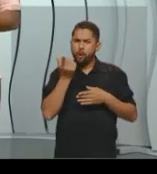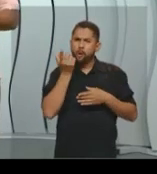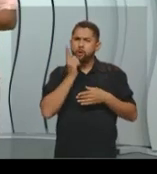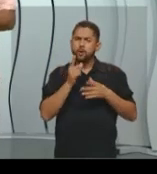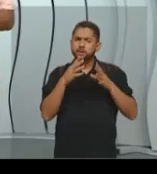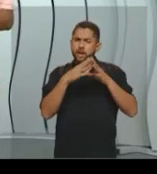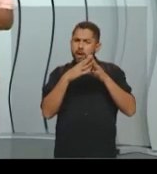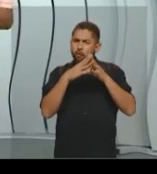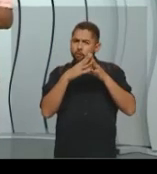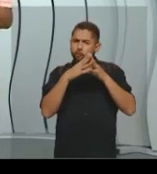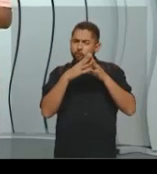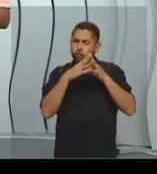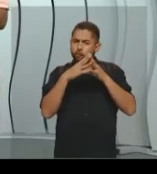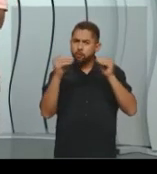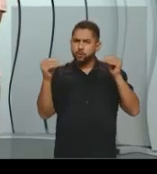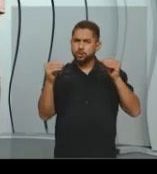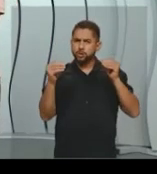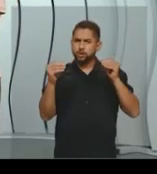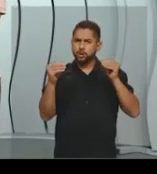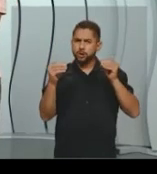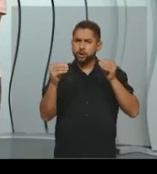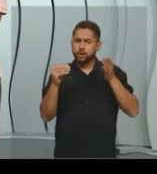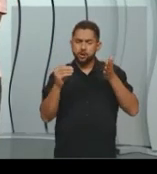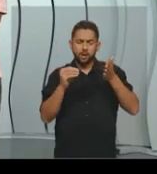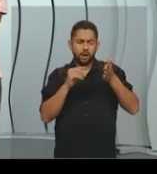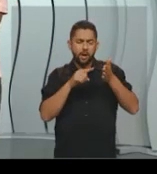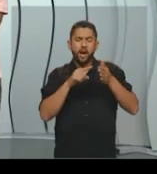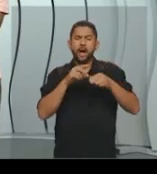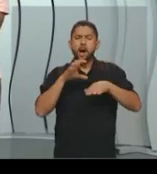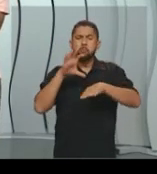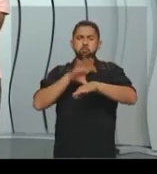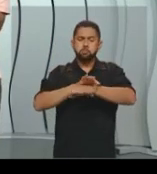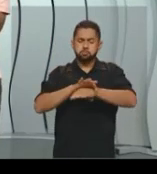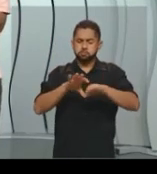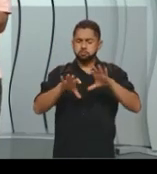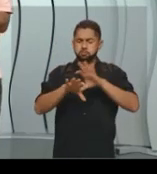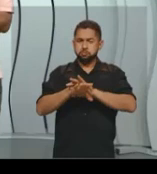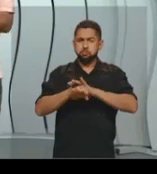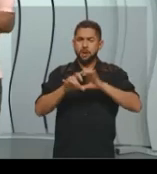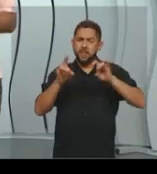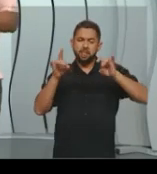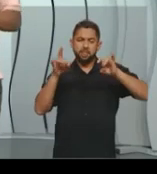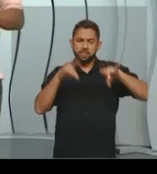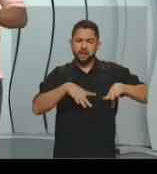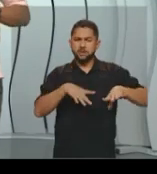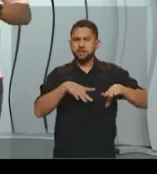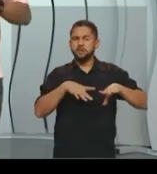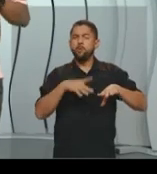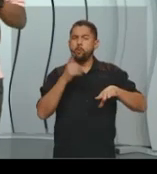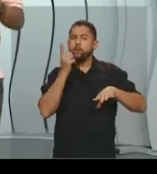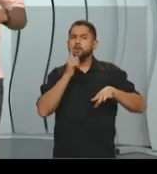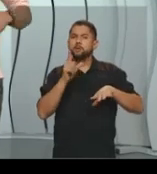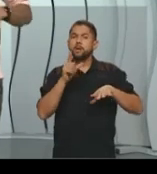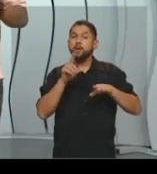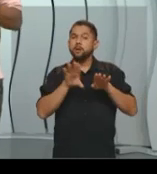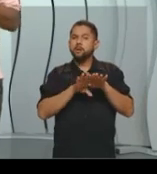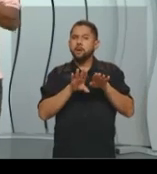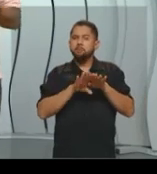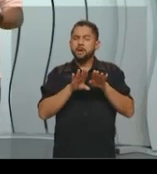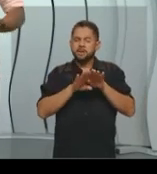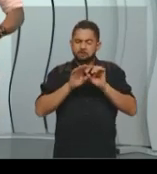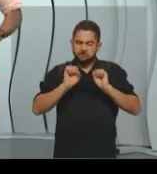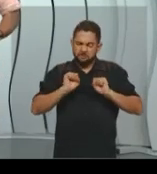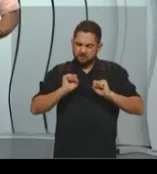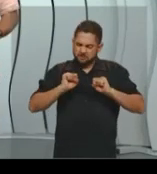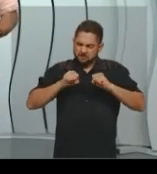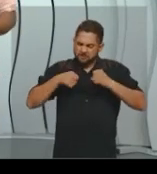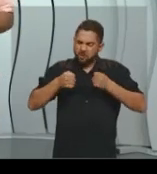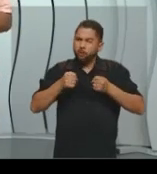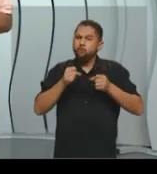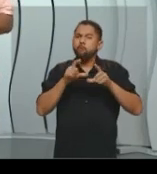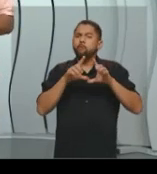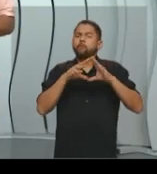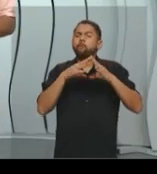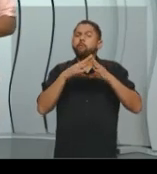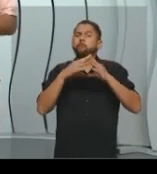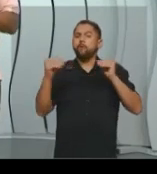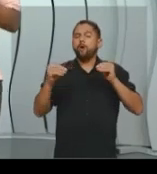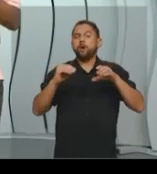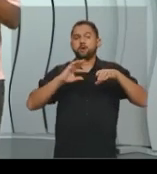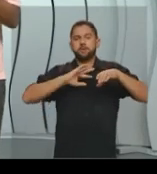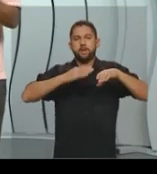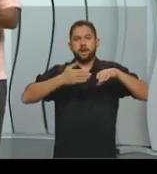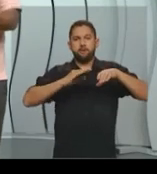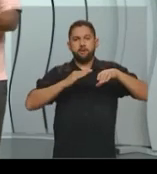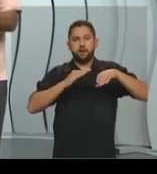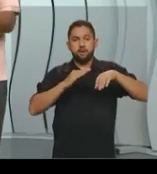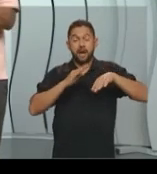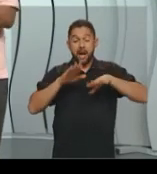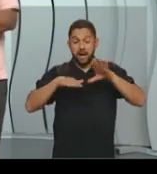desvencilhar das correntes que o prendia na caverna e consegue, com muito esforço, sair da caverna. No primeiro momento, ele não